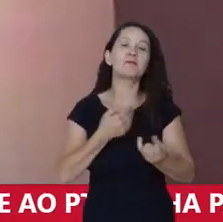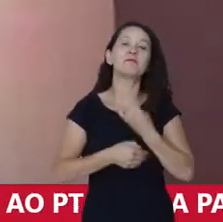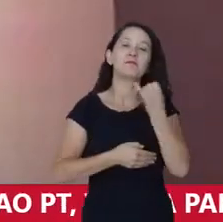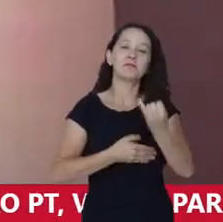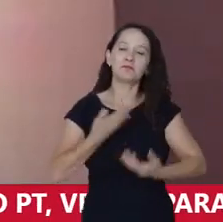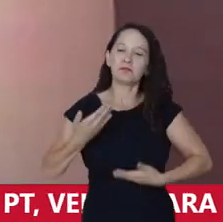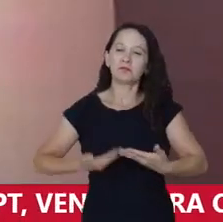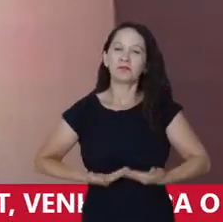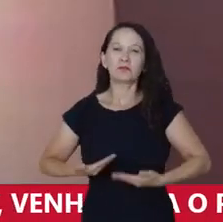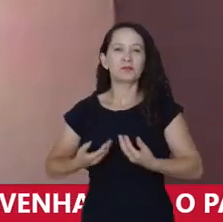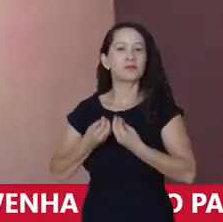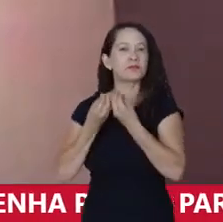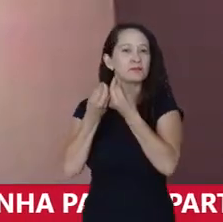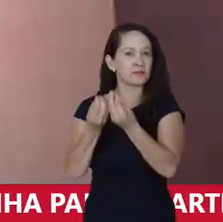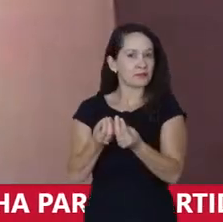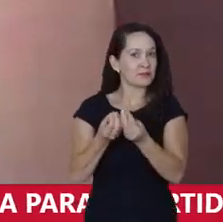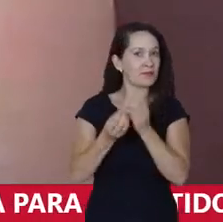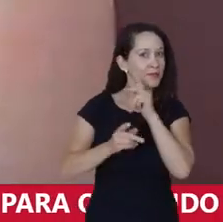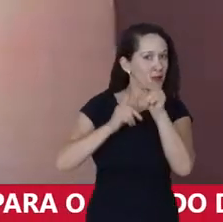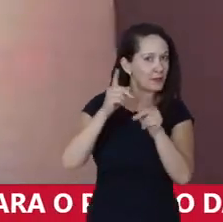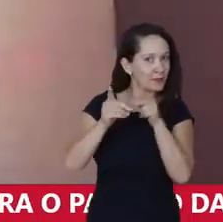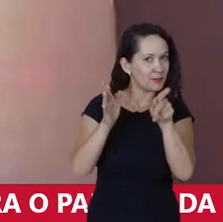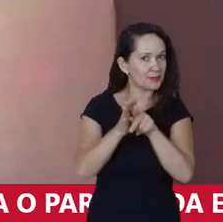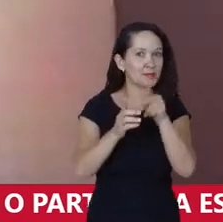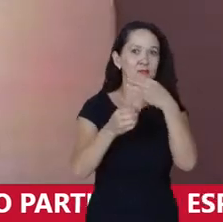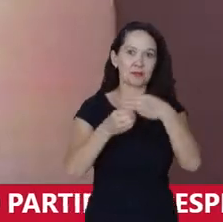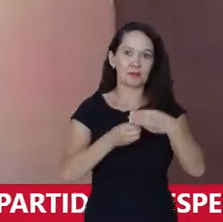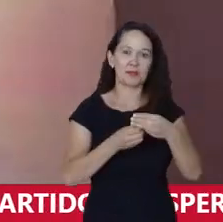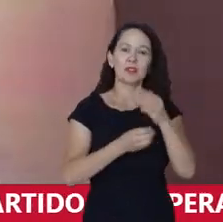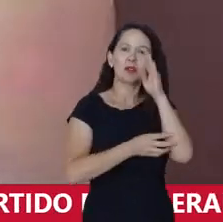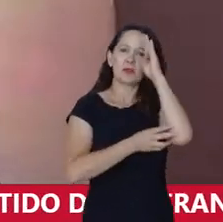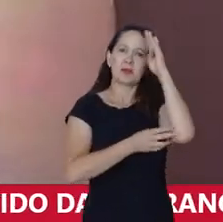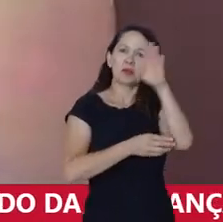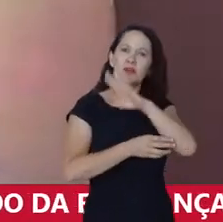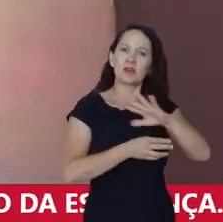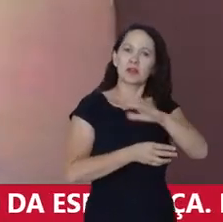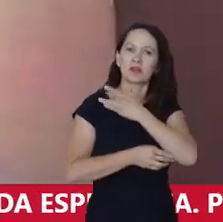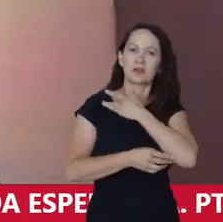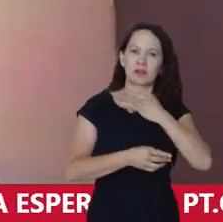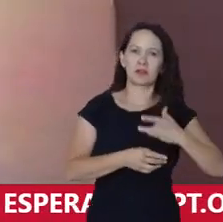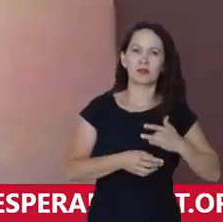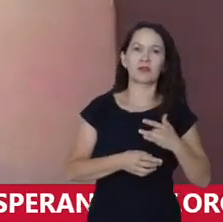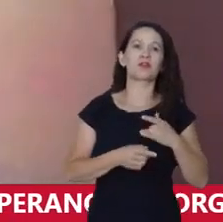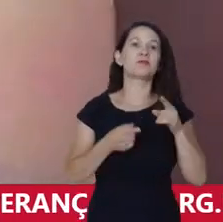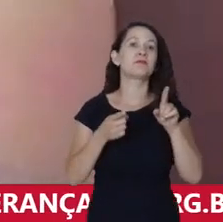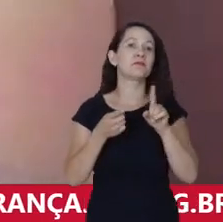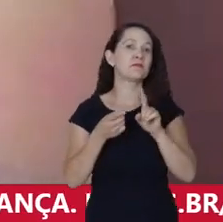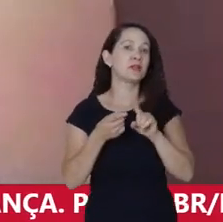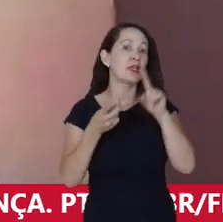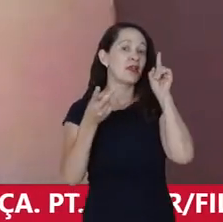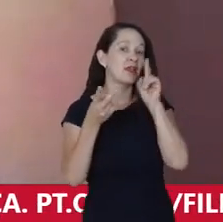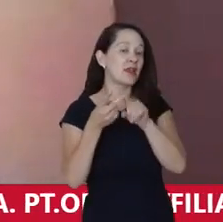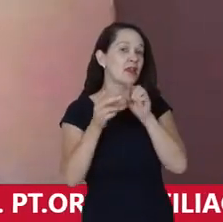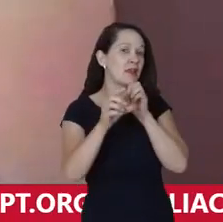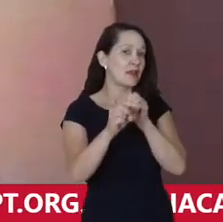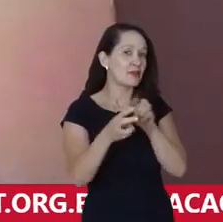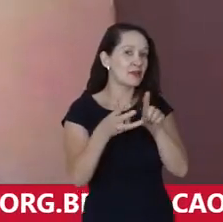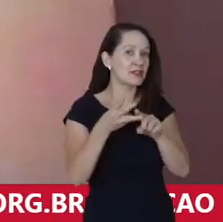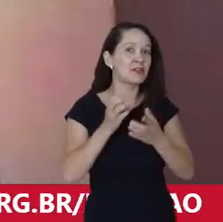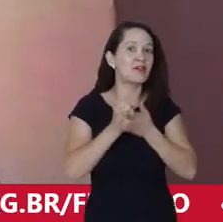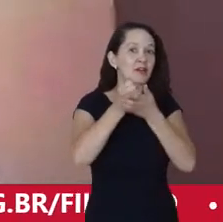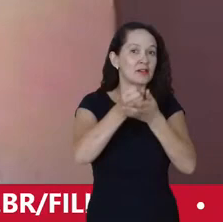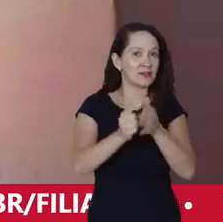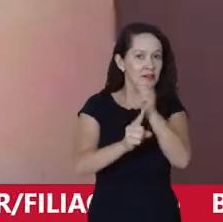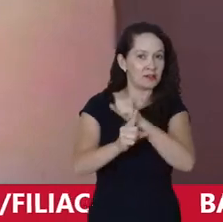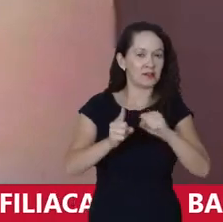dos serviços públicos para toda a população, em especial nas áreas de saúde, educação,